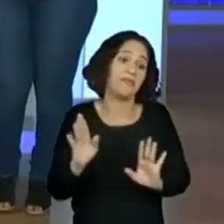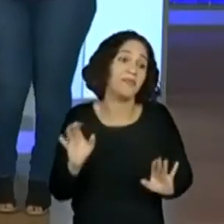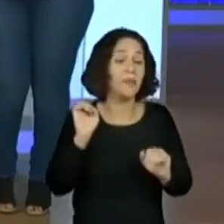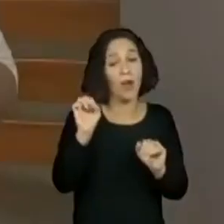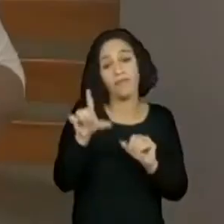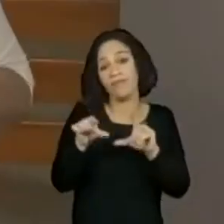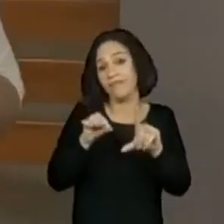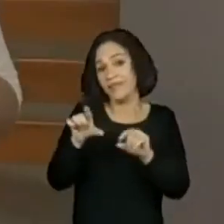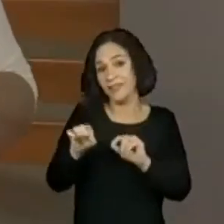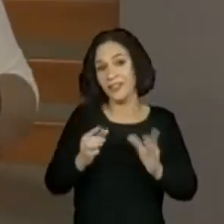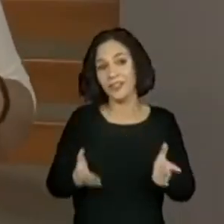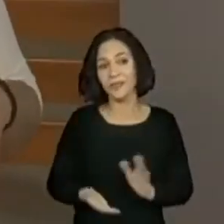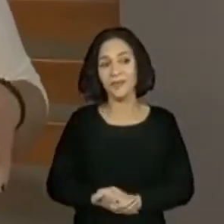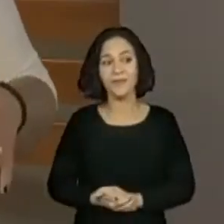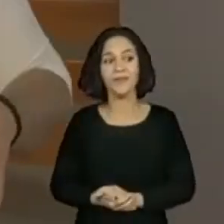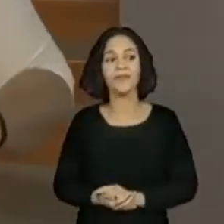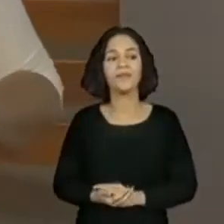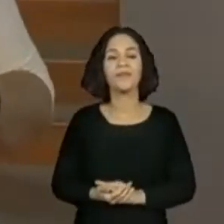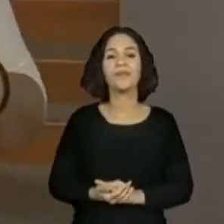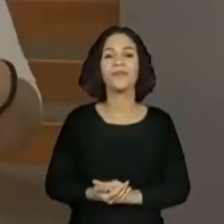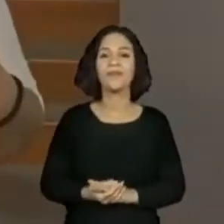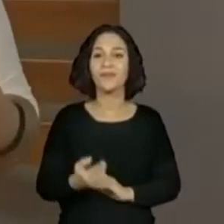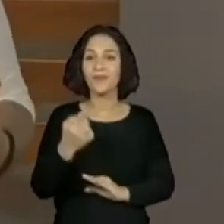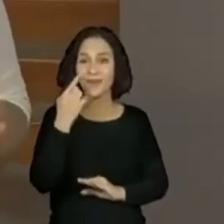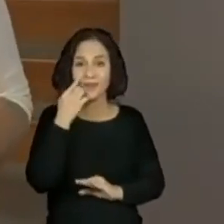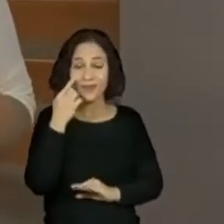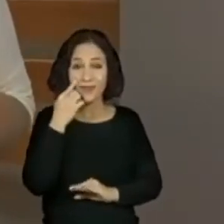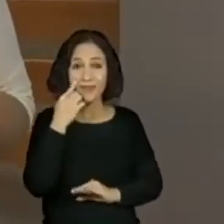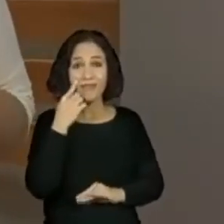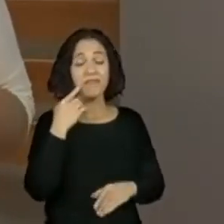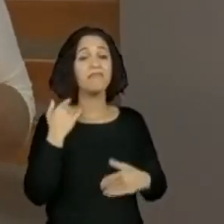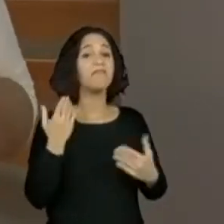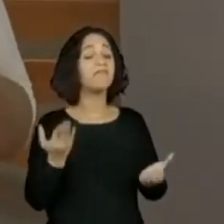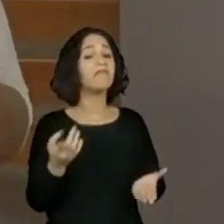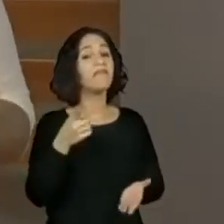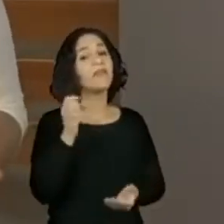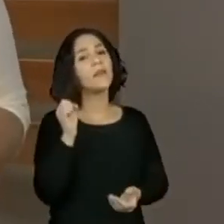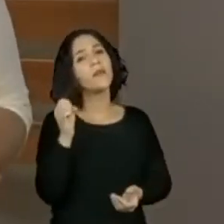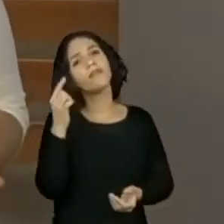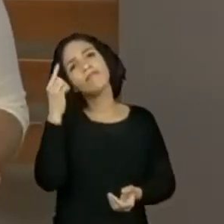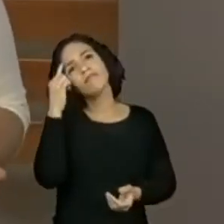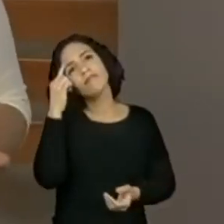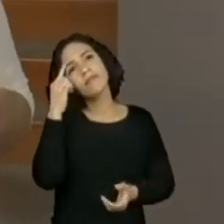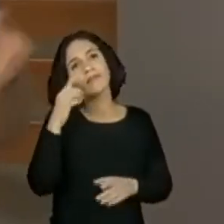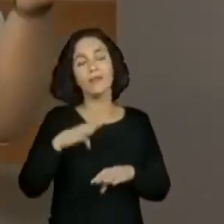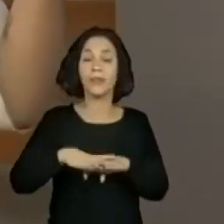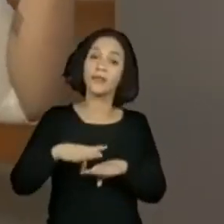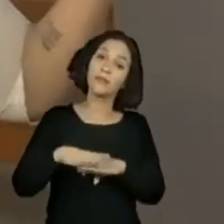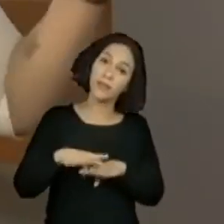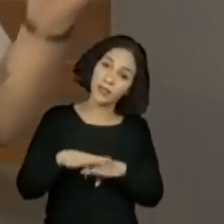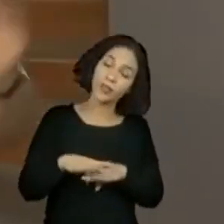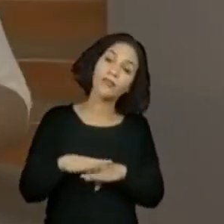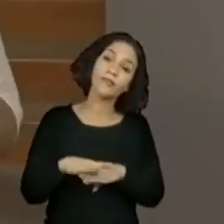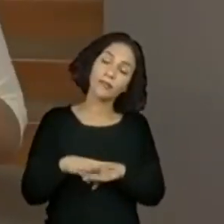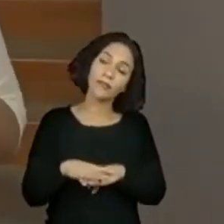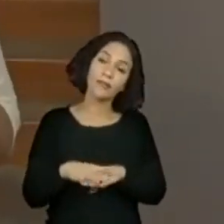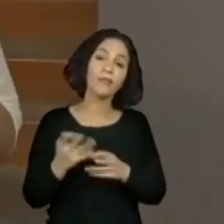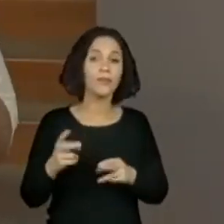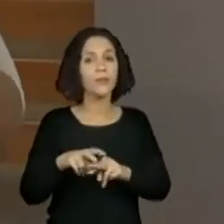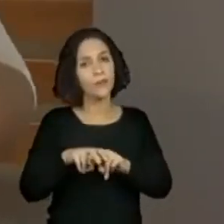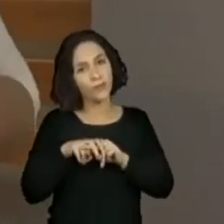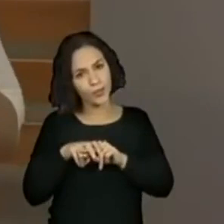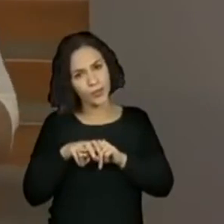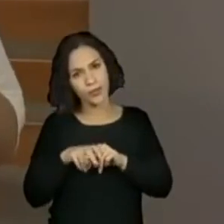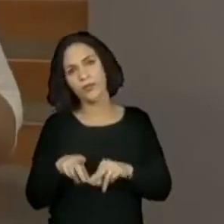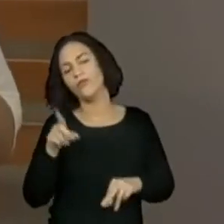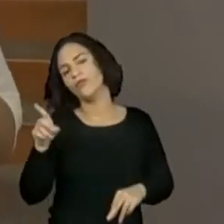que, que acontece? Essa vivência do cofrinho faz a gente pensar um pouquinho na situação da matemática. Por isso, o Luiz Felipe e o Caio